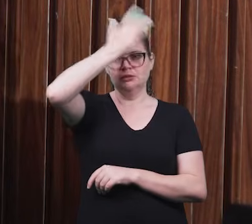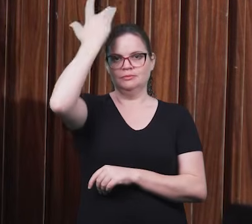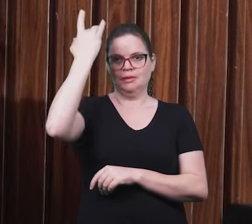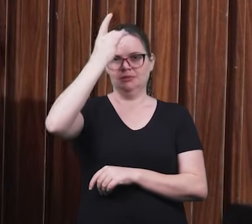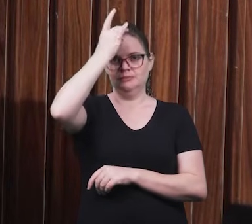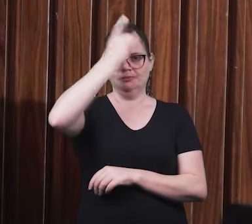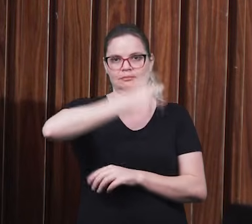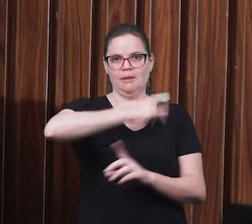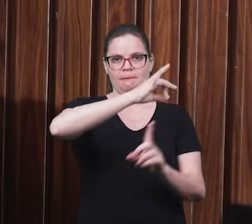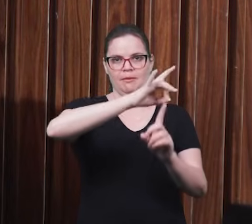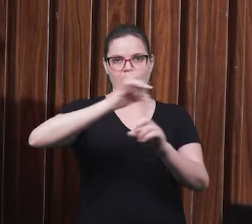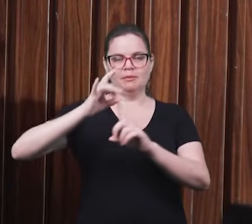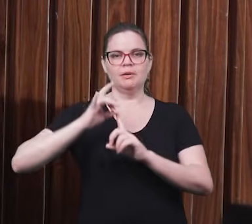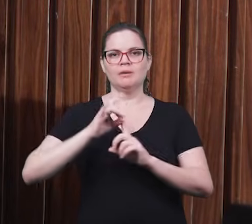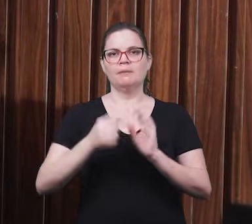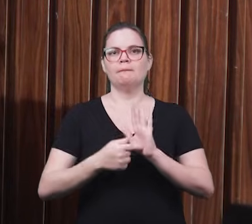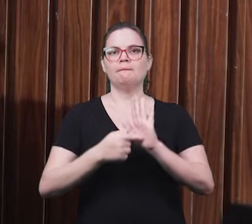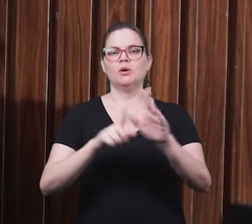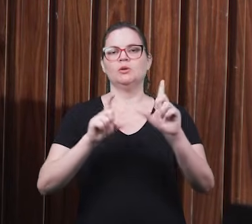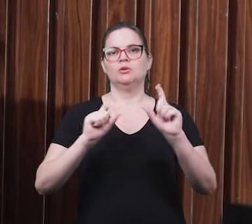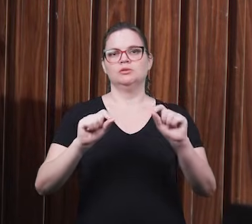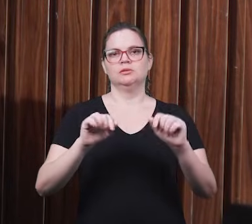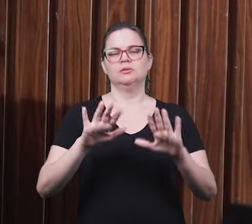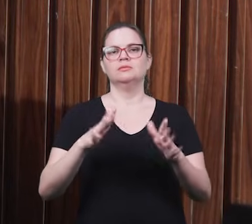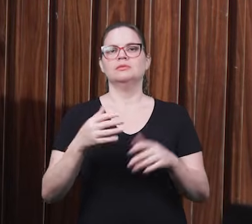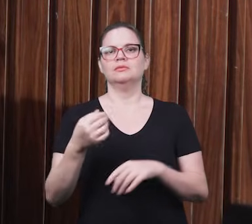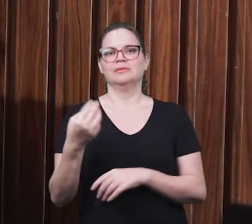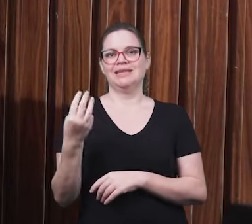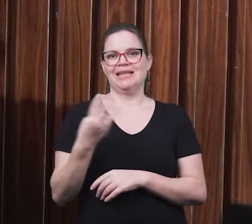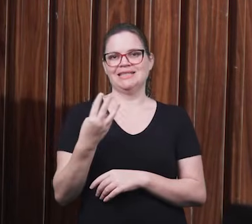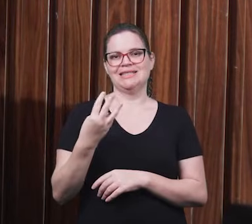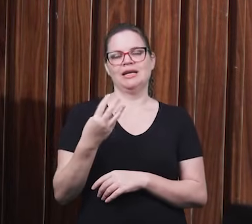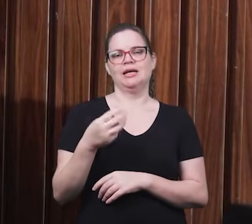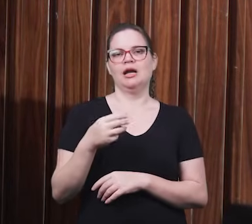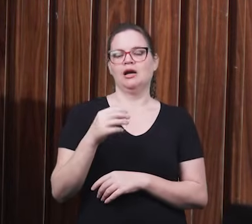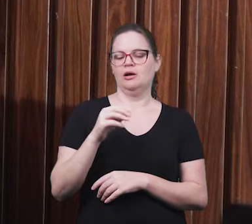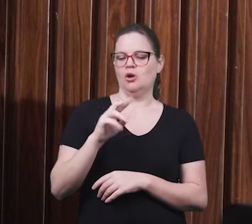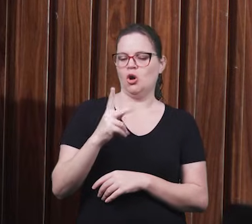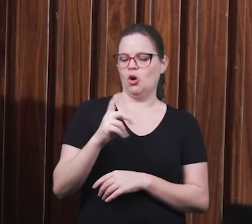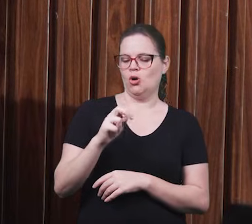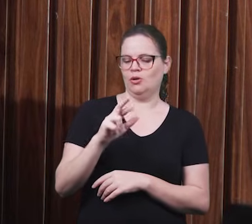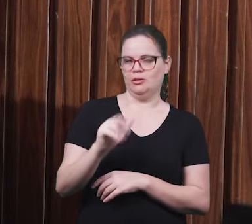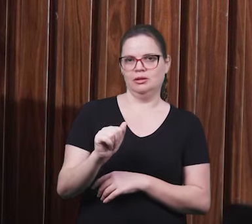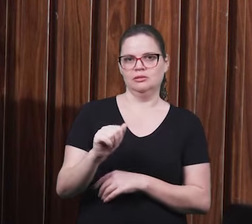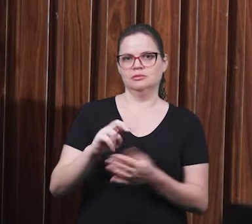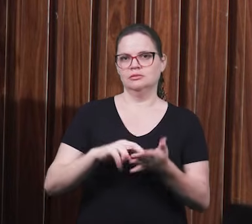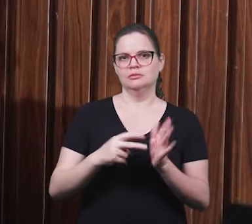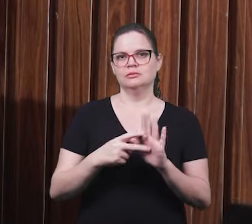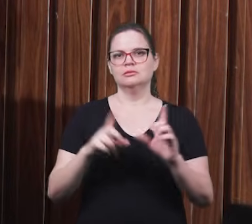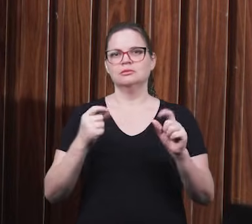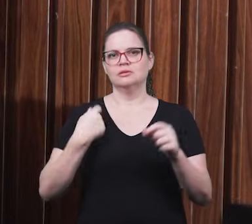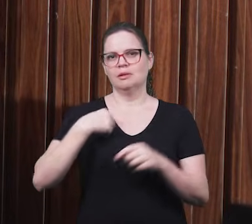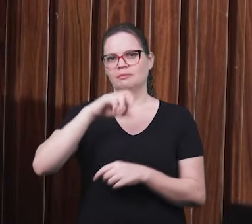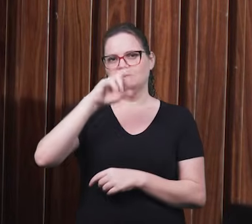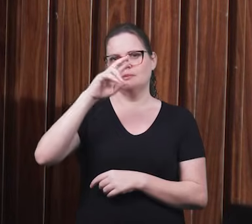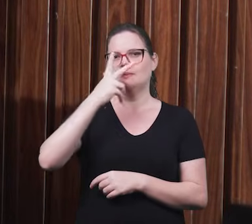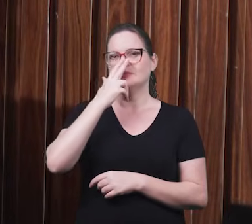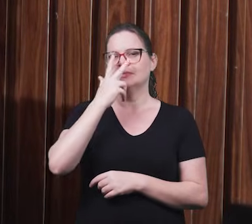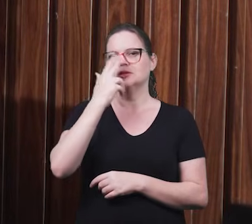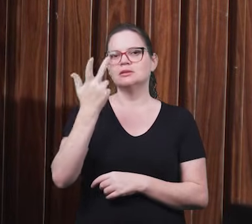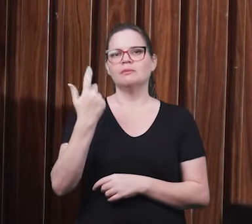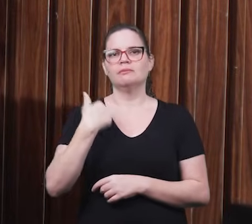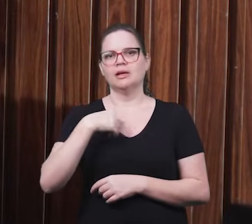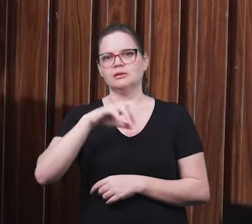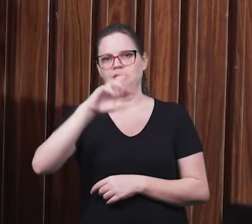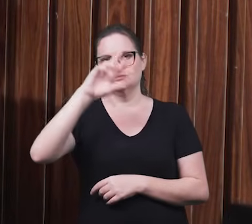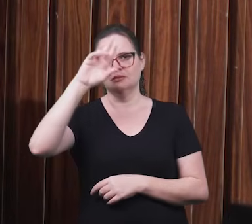igreja, fala que a terceira hora do dia, Pedro foi até questionado. Esses homens estão, né, cheios